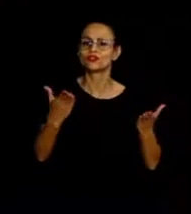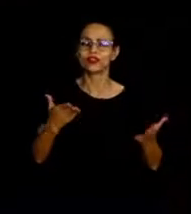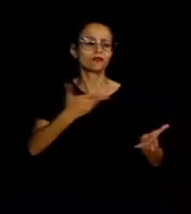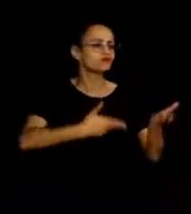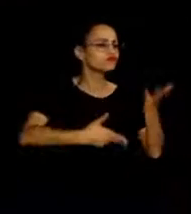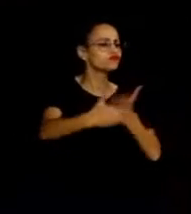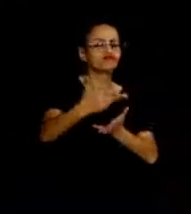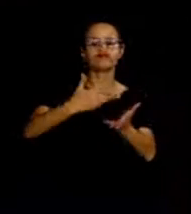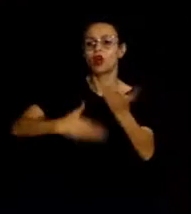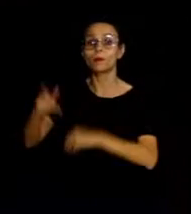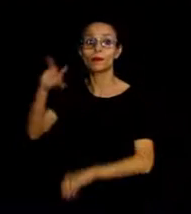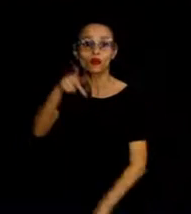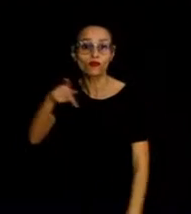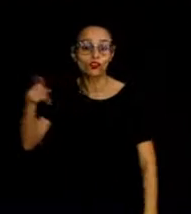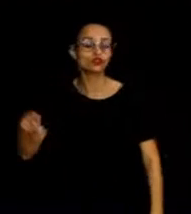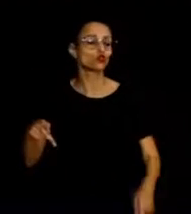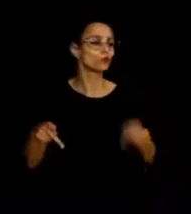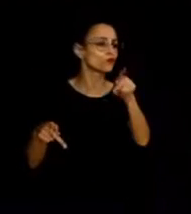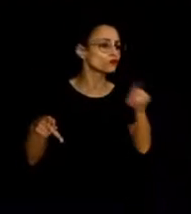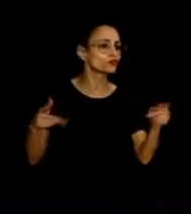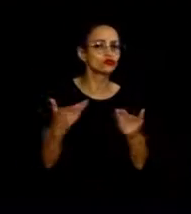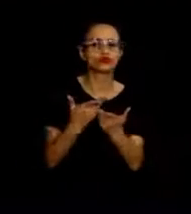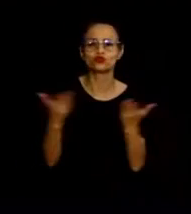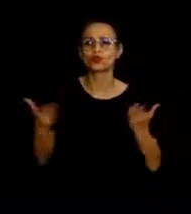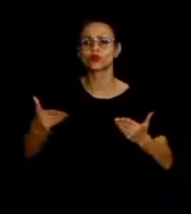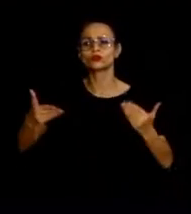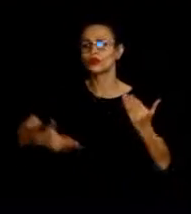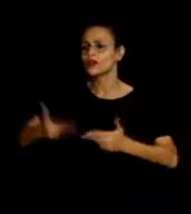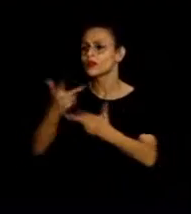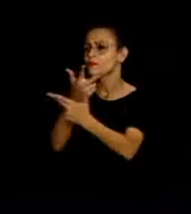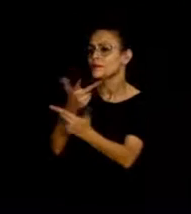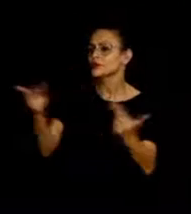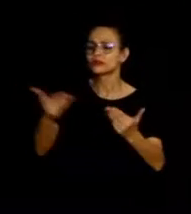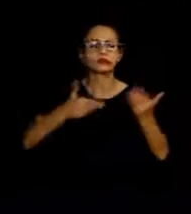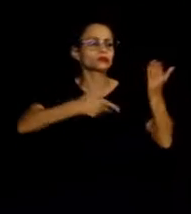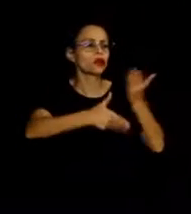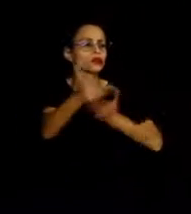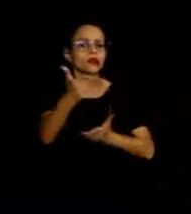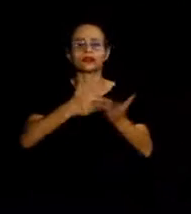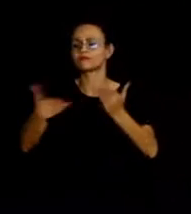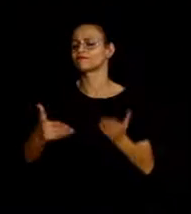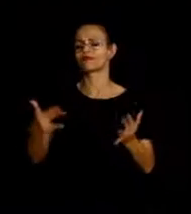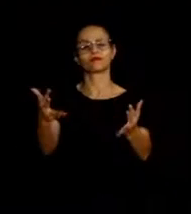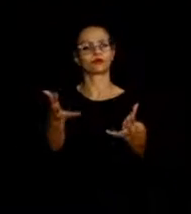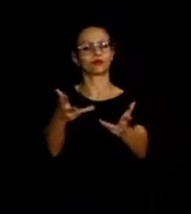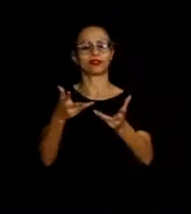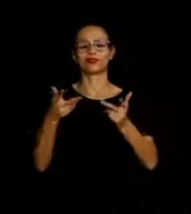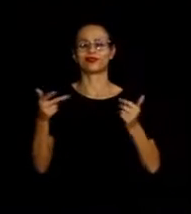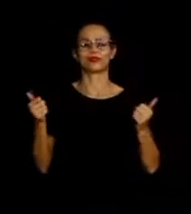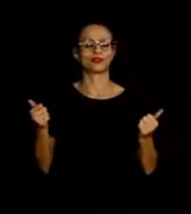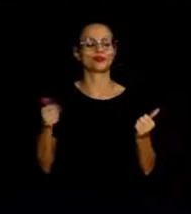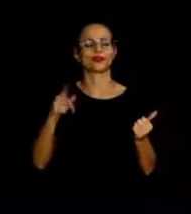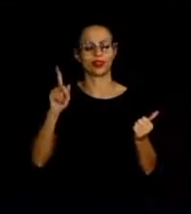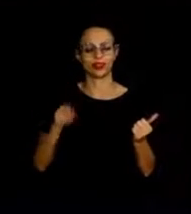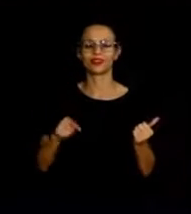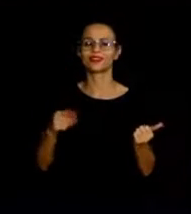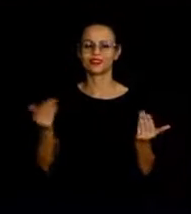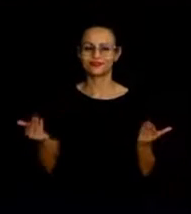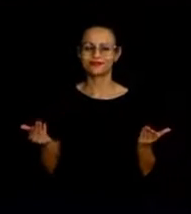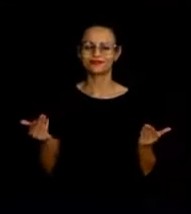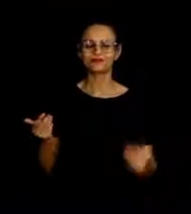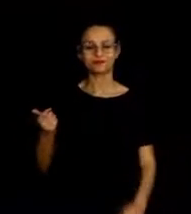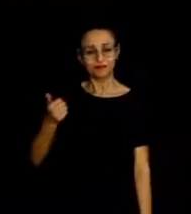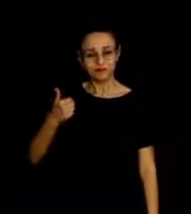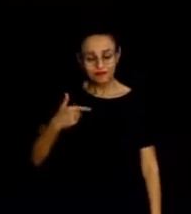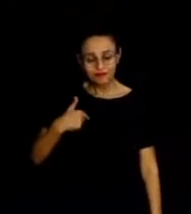interagir com professores professoras colaboradores é algo Espetacular é algo Espetacular e